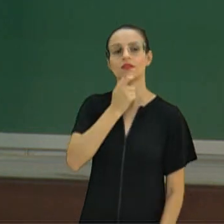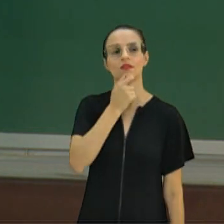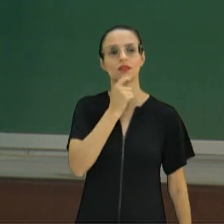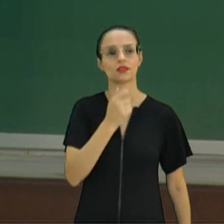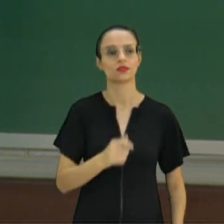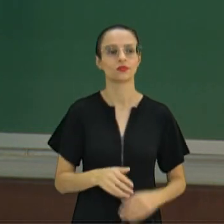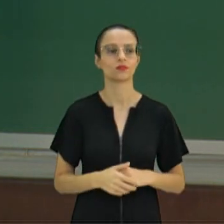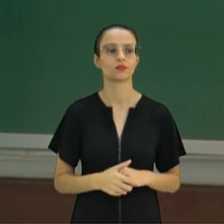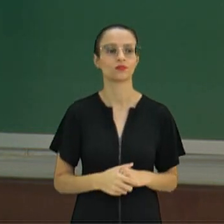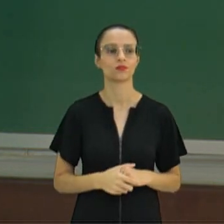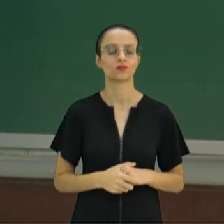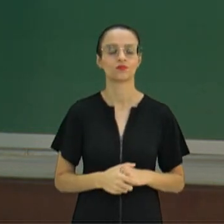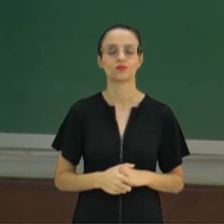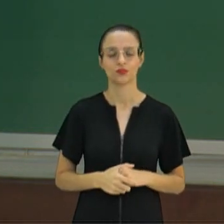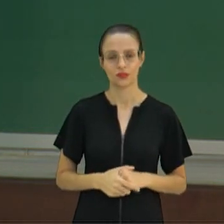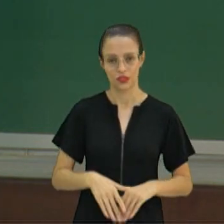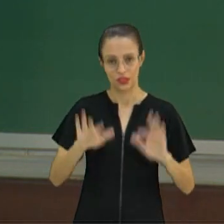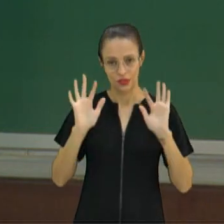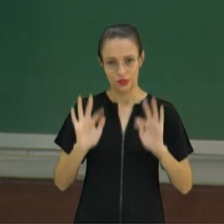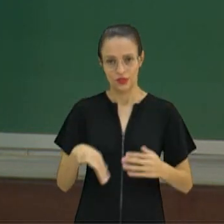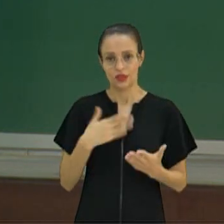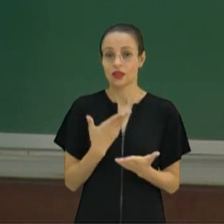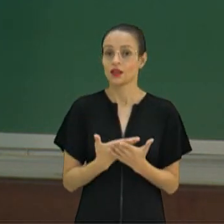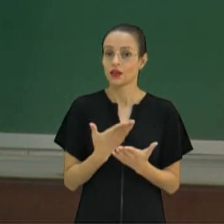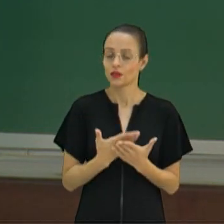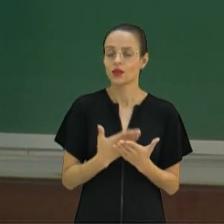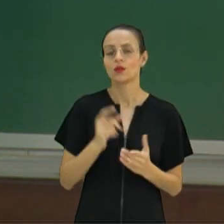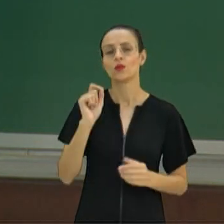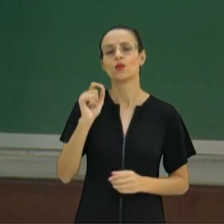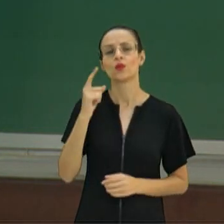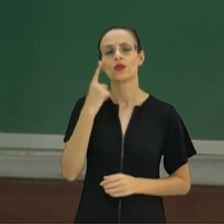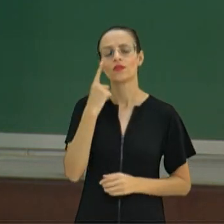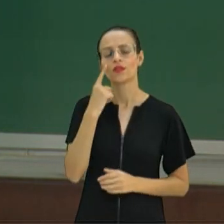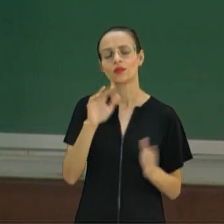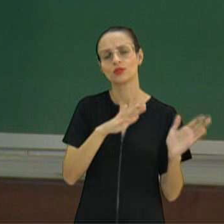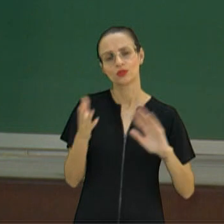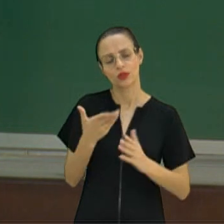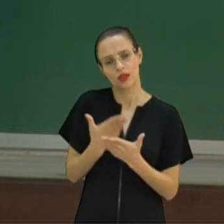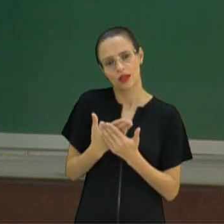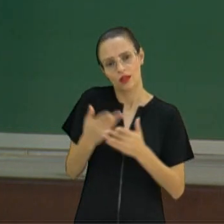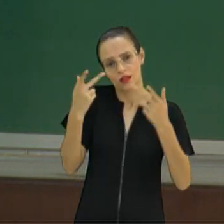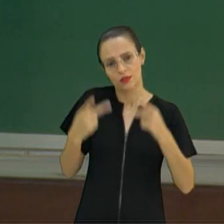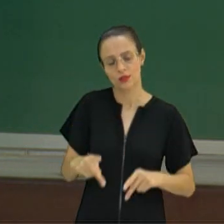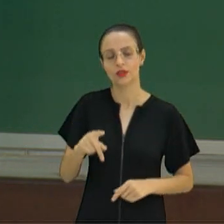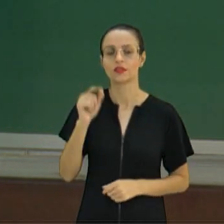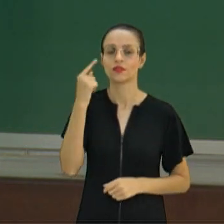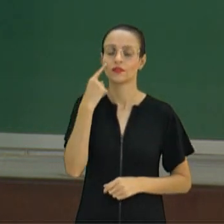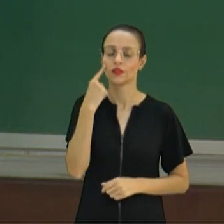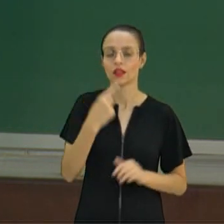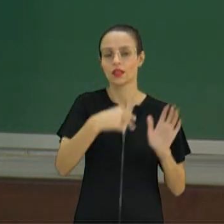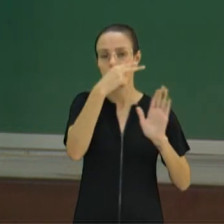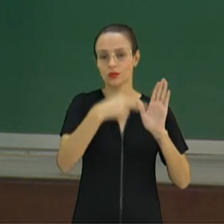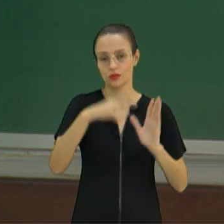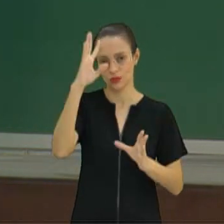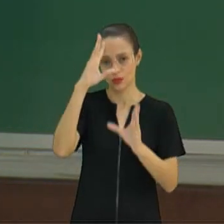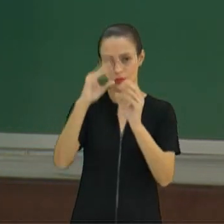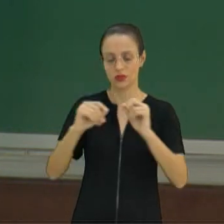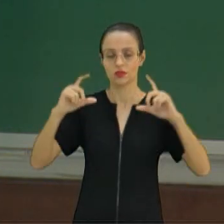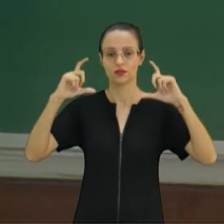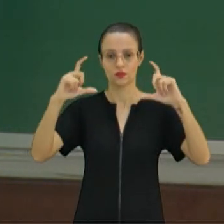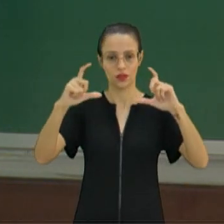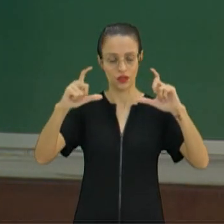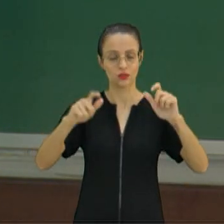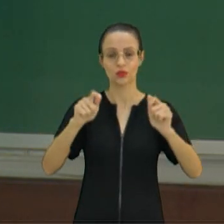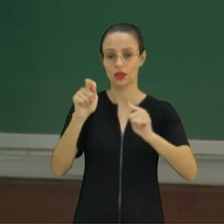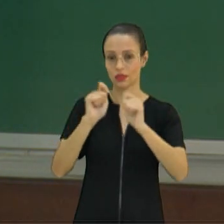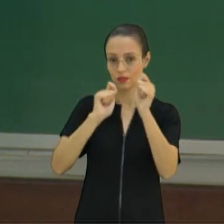inglesa. Estamos chegando no final da aula e o que vimos nesta aula, né? Realizamos a leitura e compreensão de fragmentos